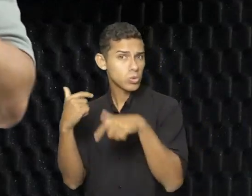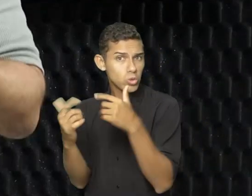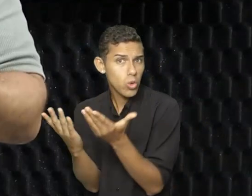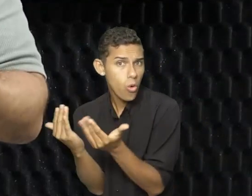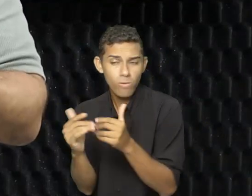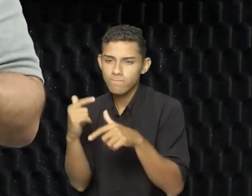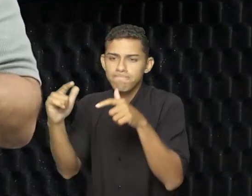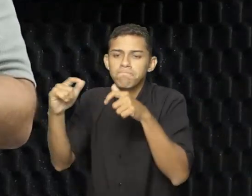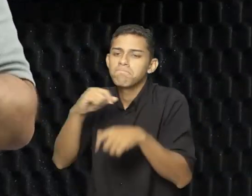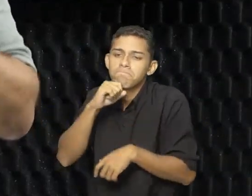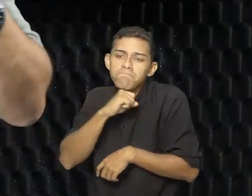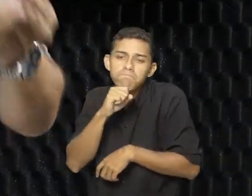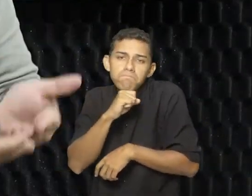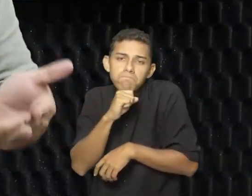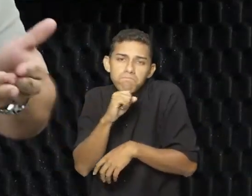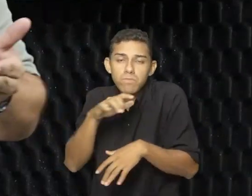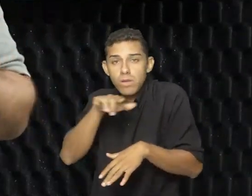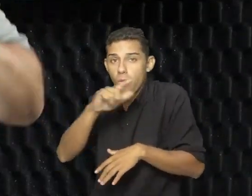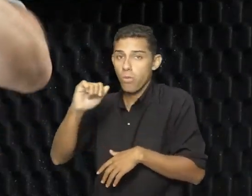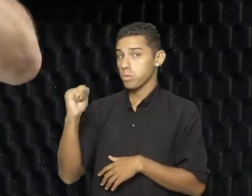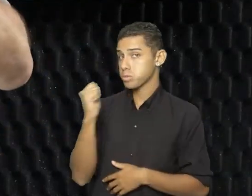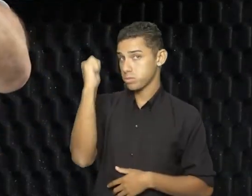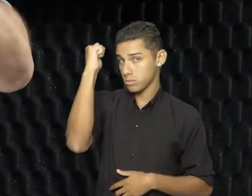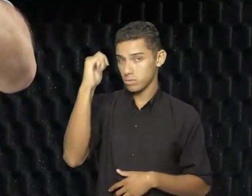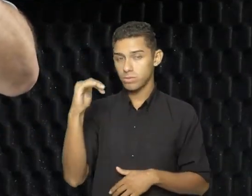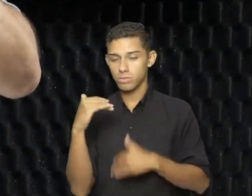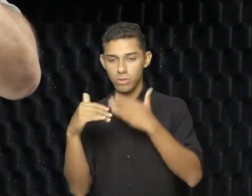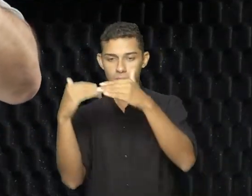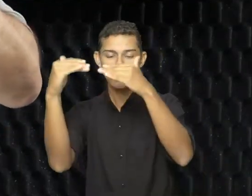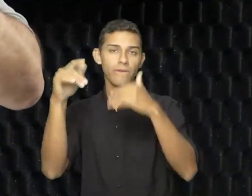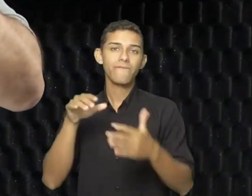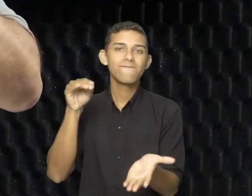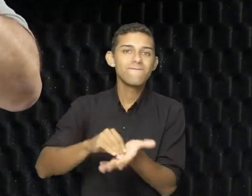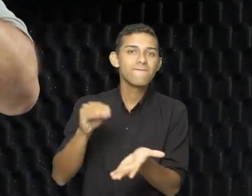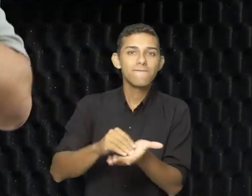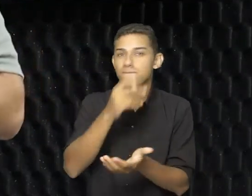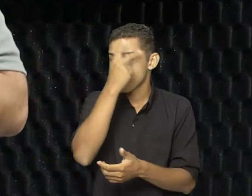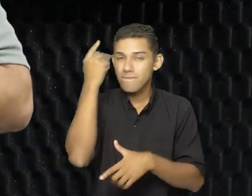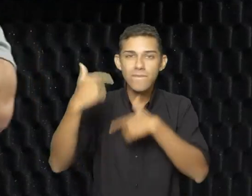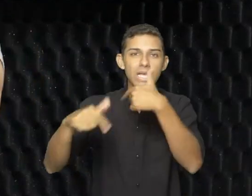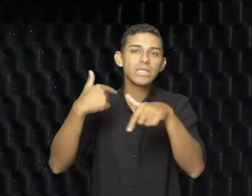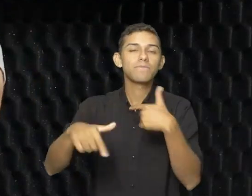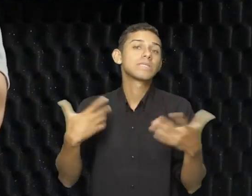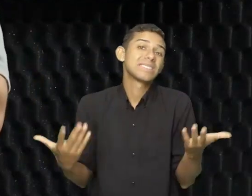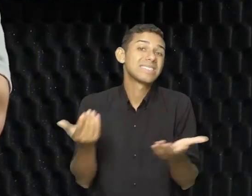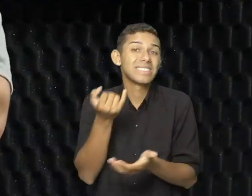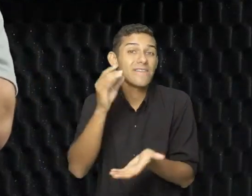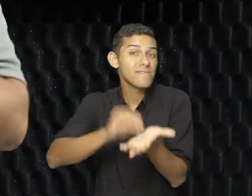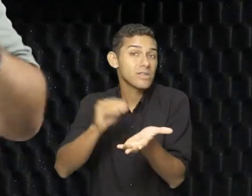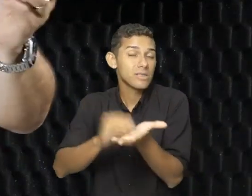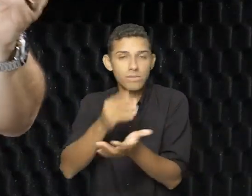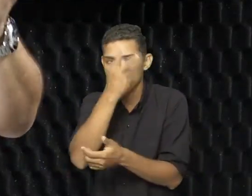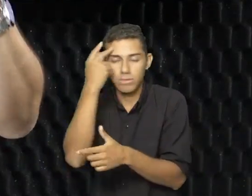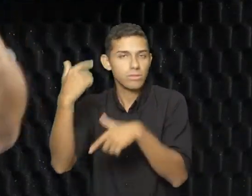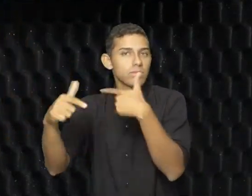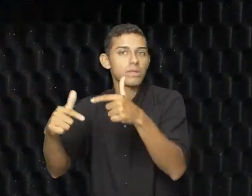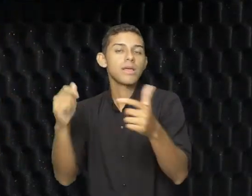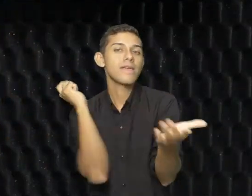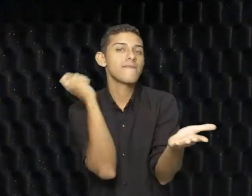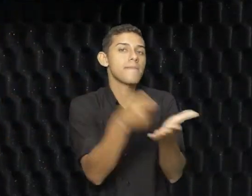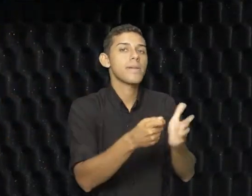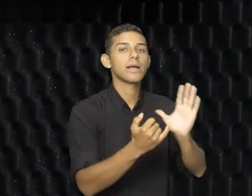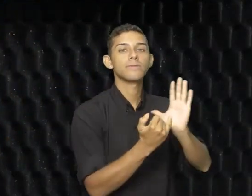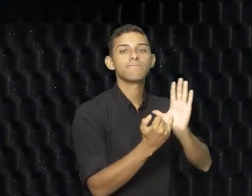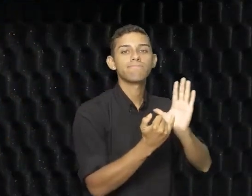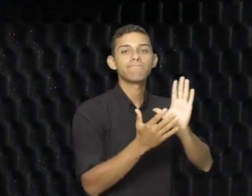estão envelhecendo e se tornando adultos, vai faltar gente para trabalhar. E se falta gente para trabalhar, quem vai pagar